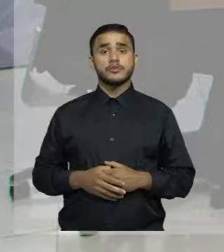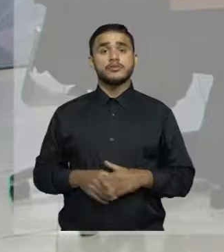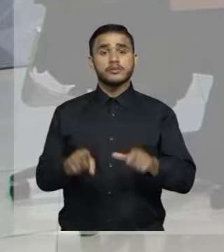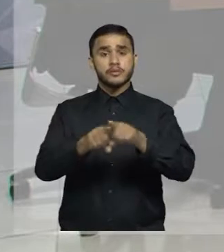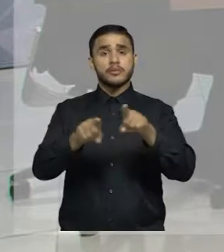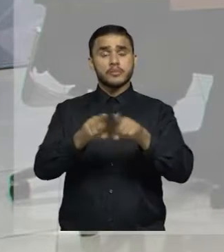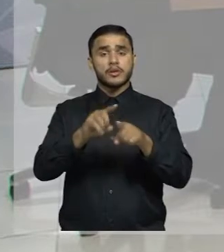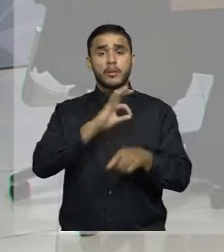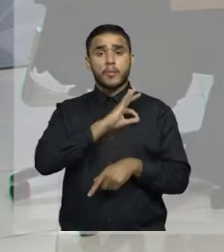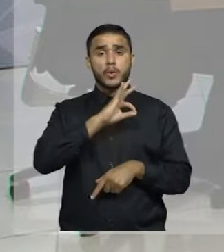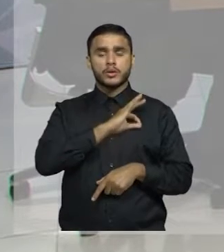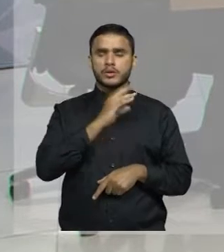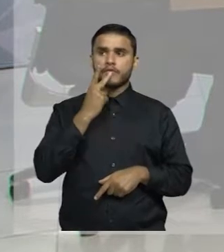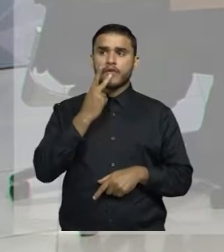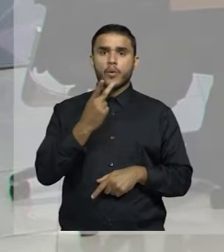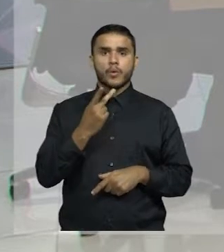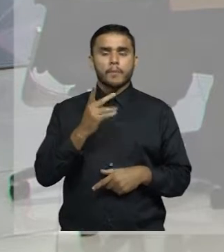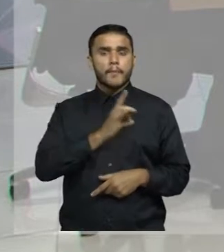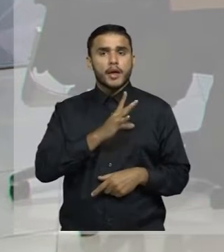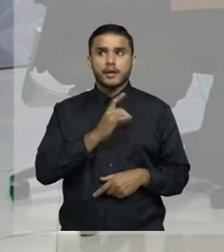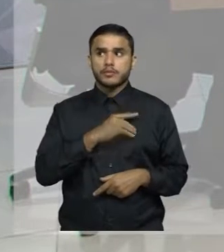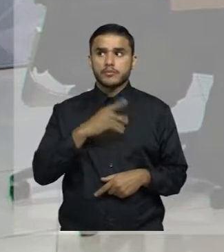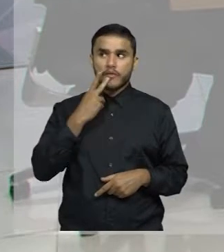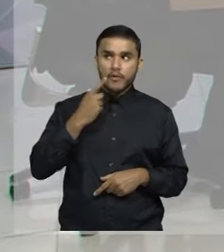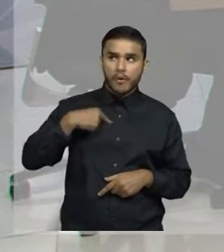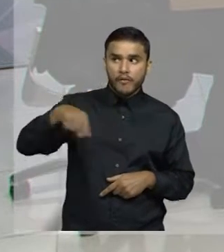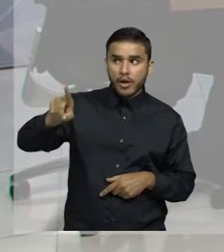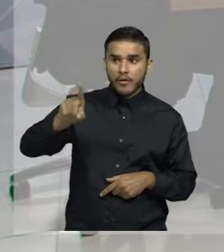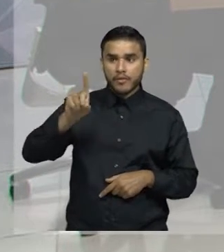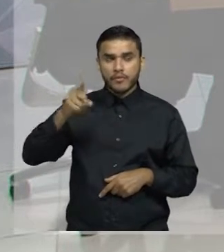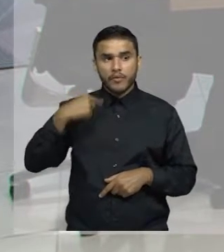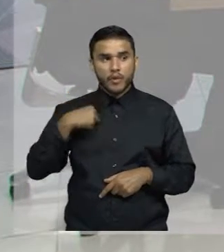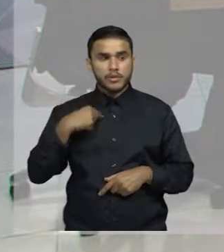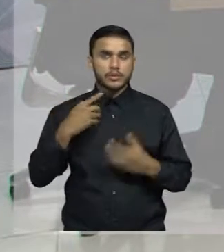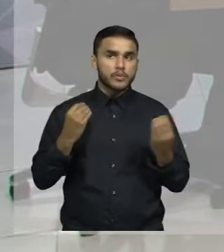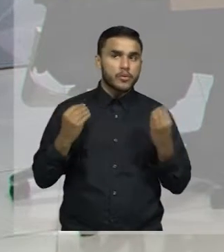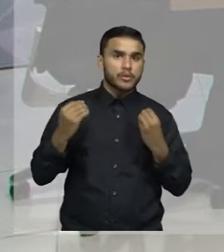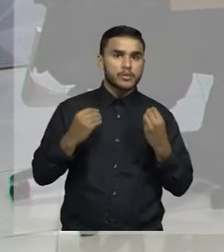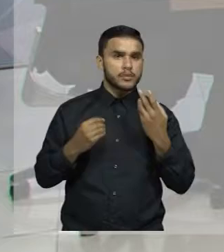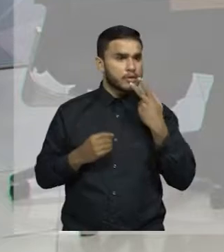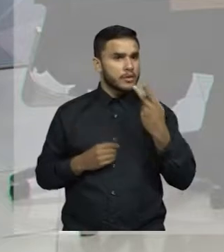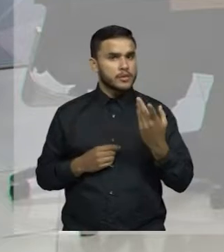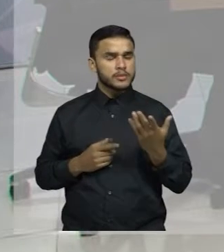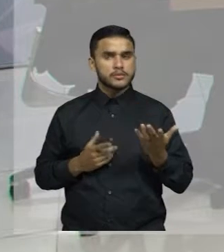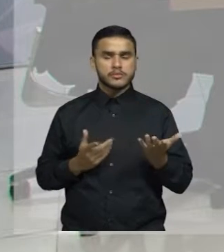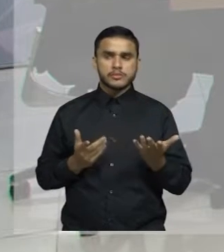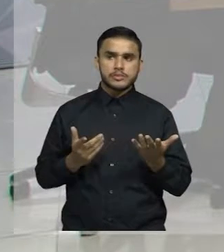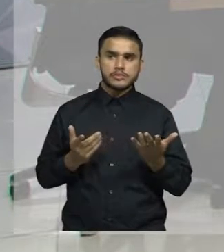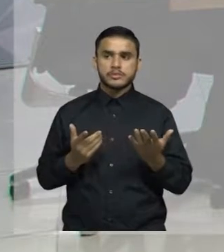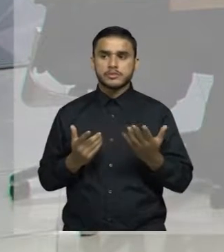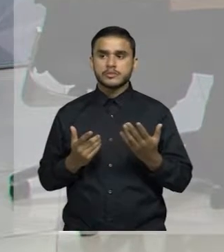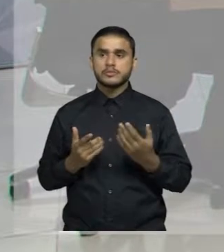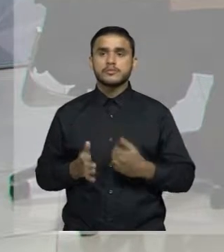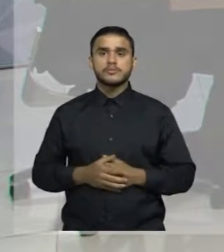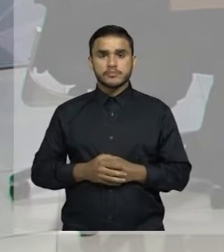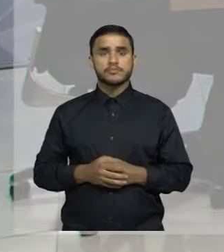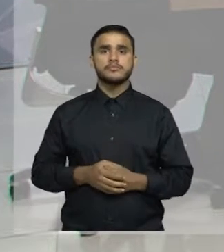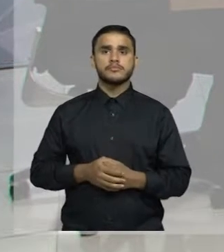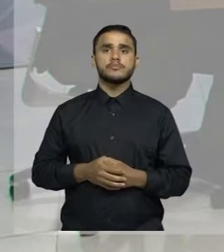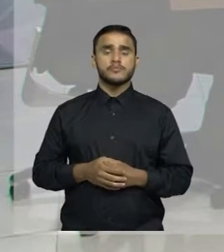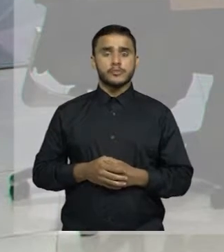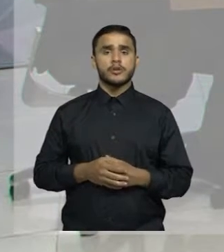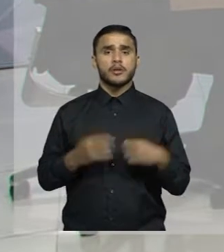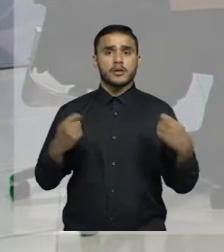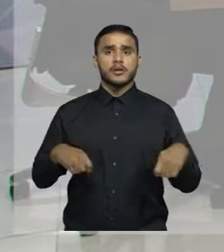Isso, né? Ele próprio, né? Quer dizer, tem essas limitações. Né? Essa discussão, inclusive, ela tem que ser posta mais claramente. Inclusive, ganhou um novo verbo,